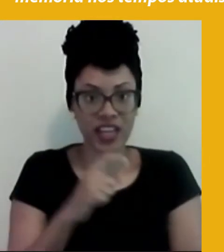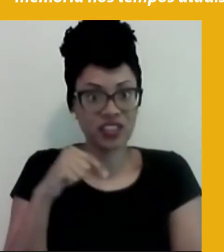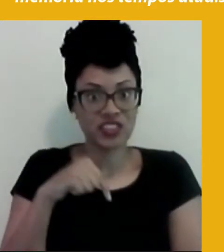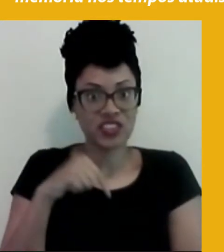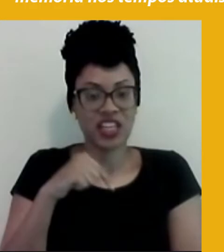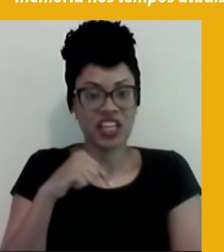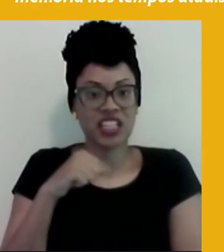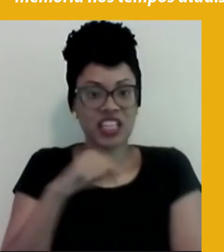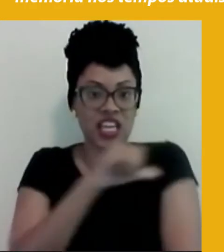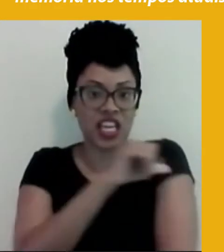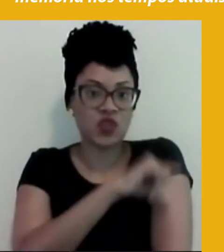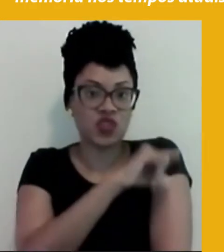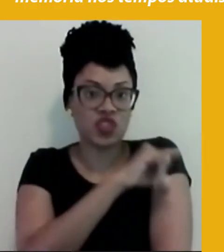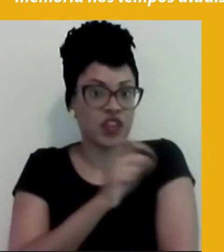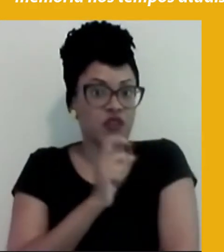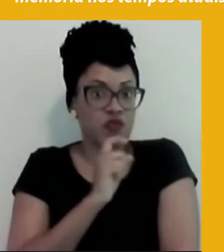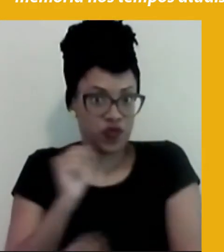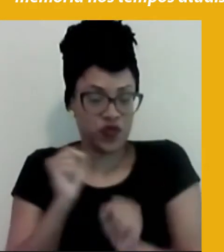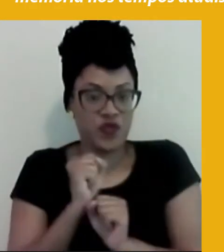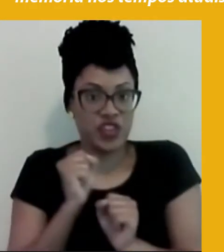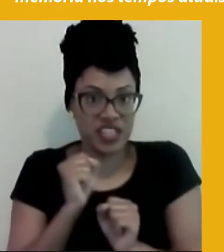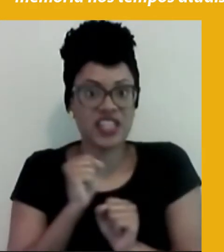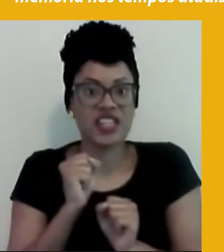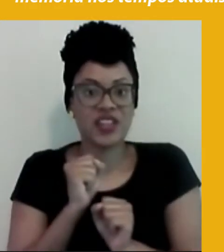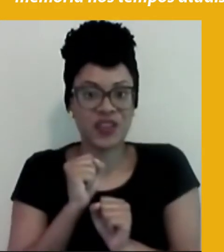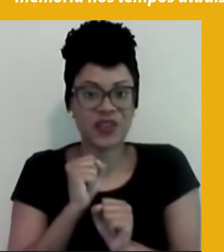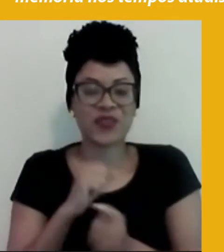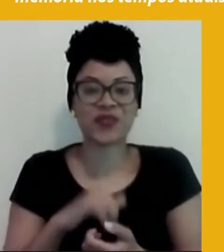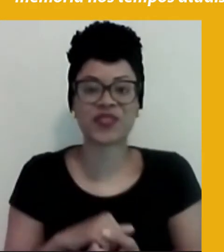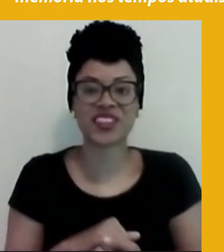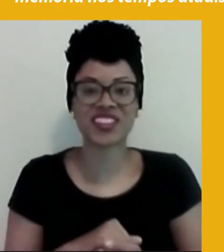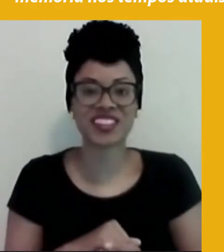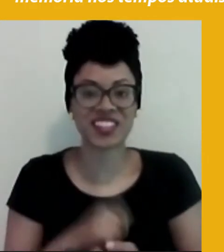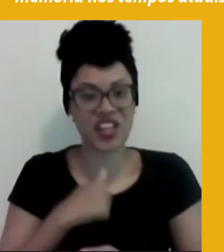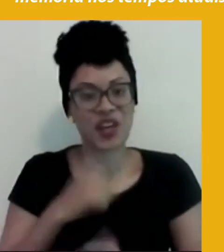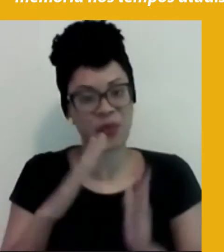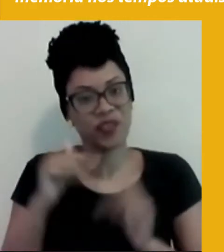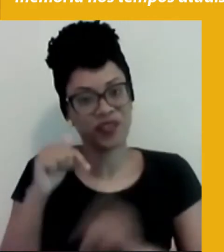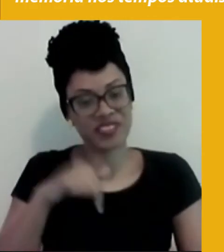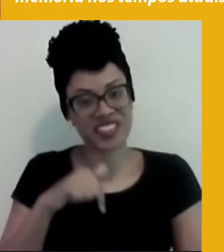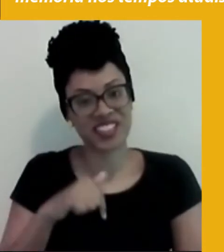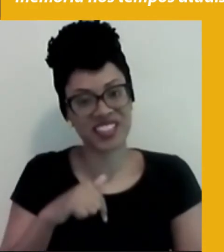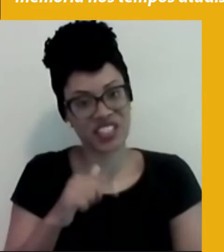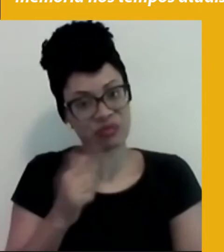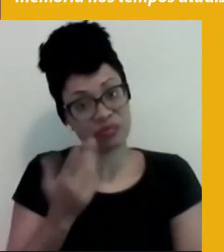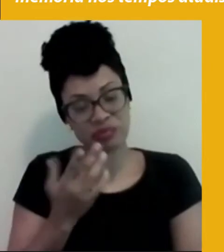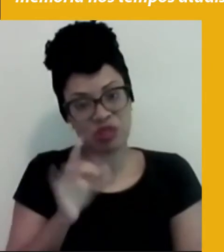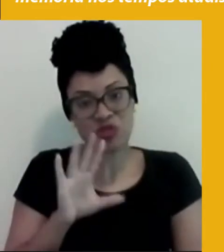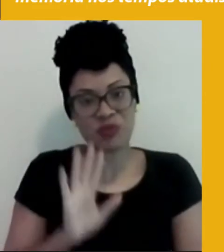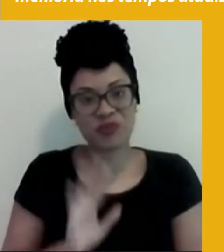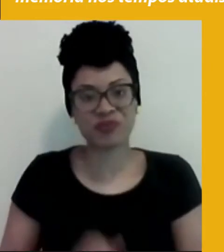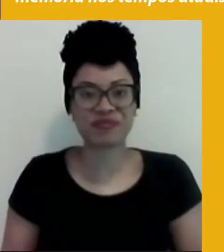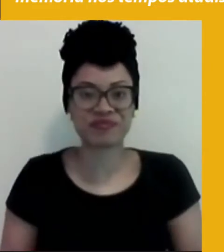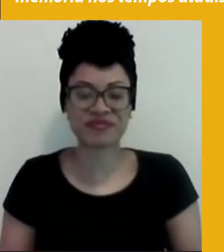do Rio de Janeiro, onde eu moro, por incrível que pareça. Acho que é isso.